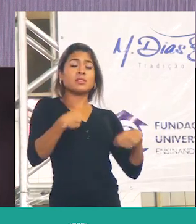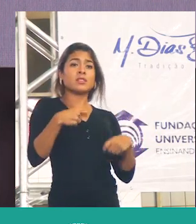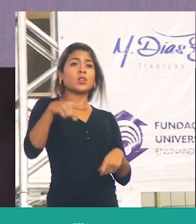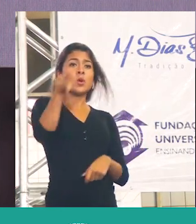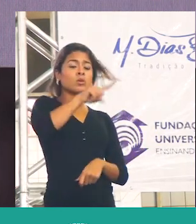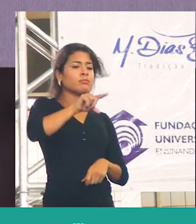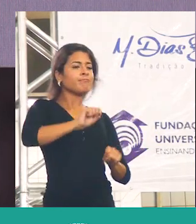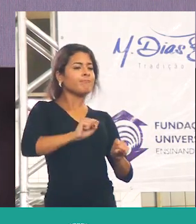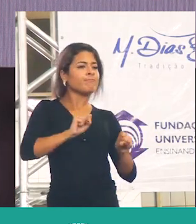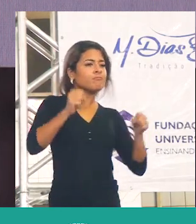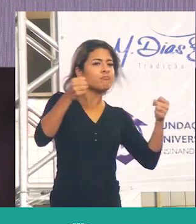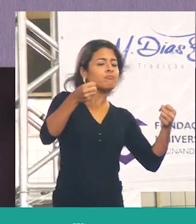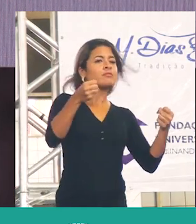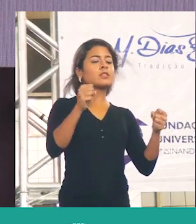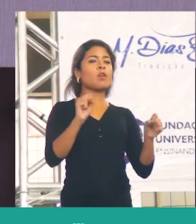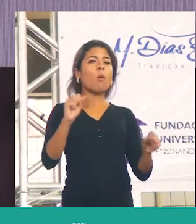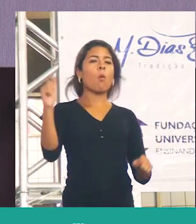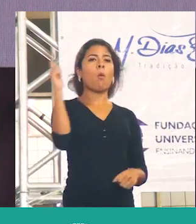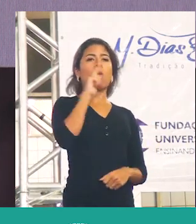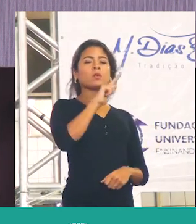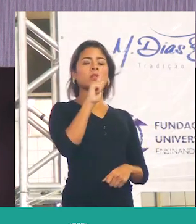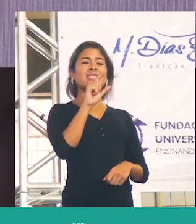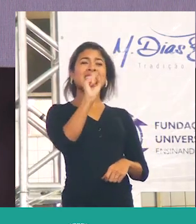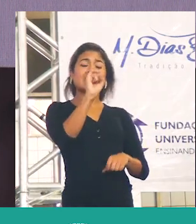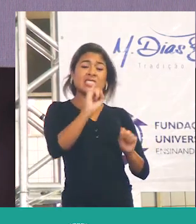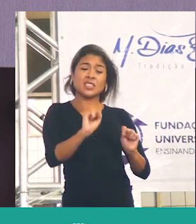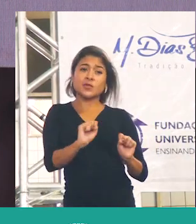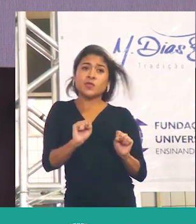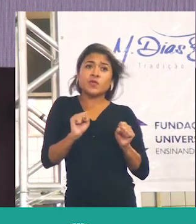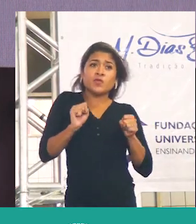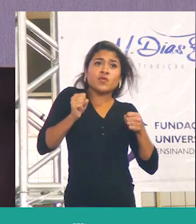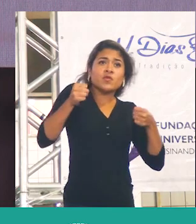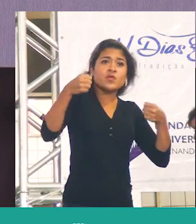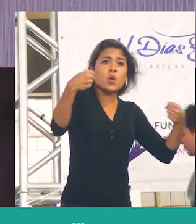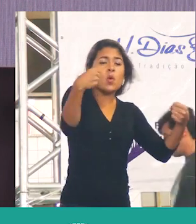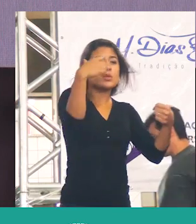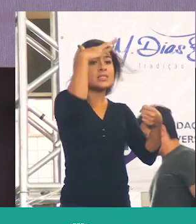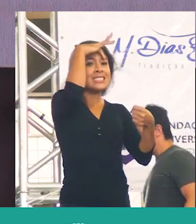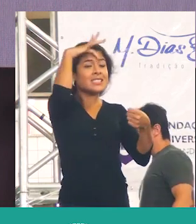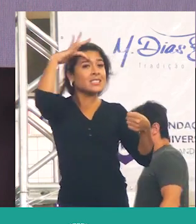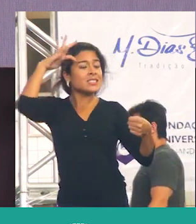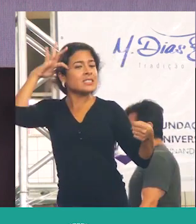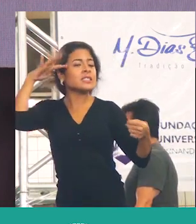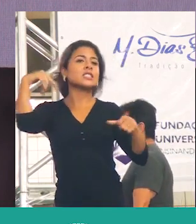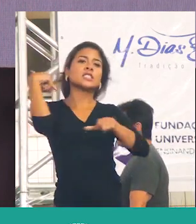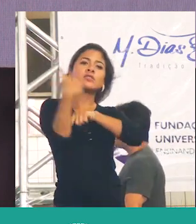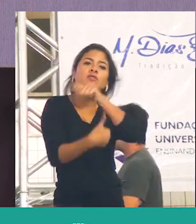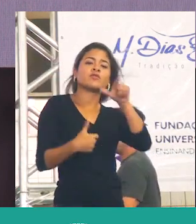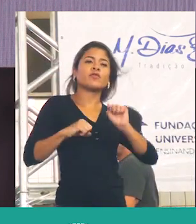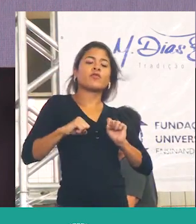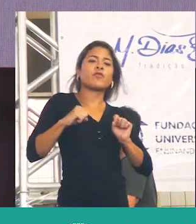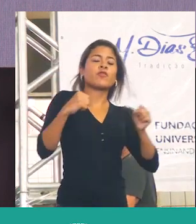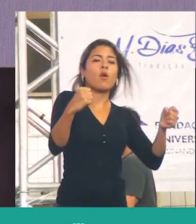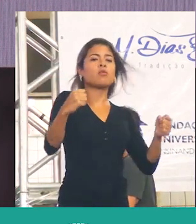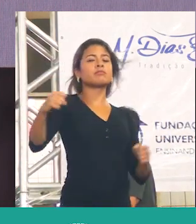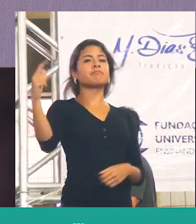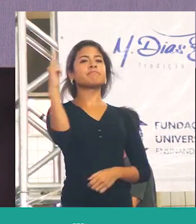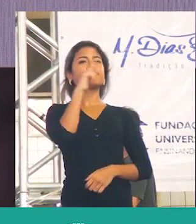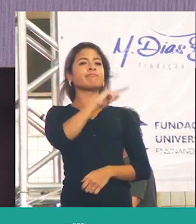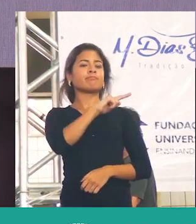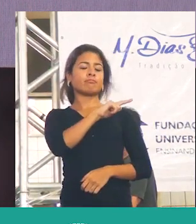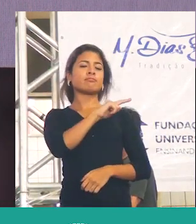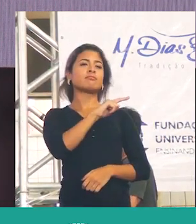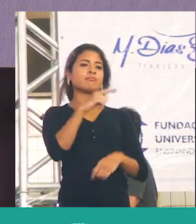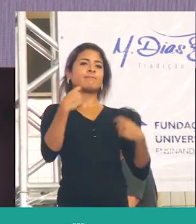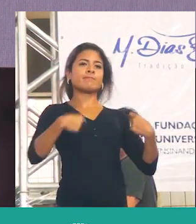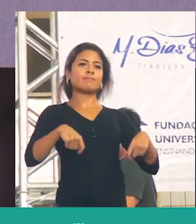valor. E quanto mais valioso, maior é o esforço que nós temos que dispensar